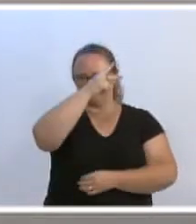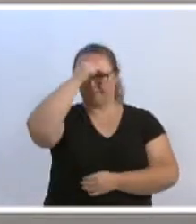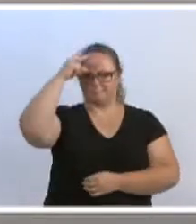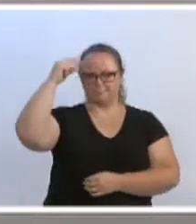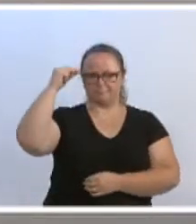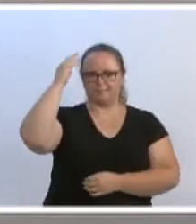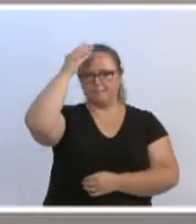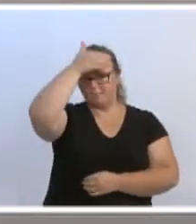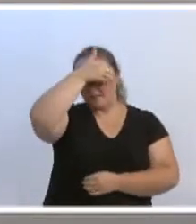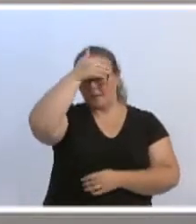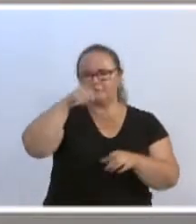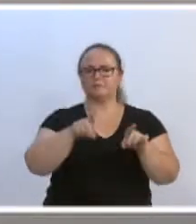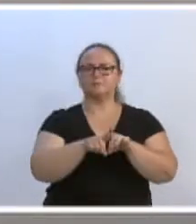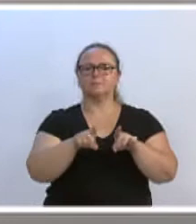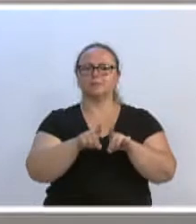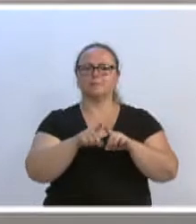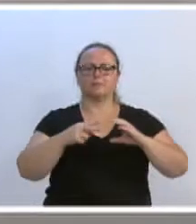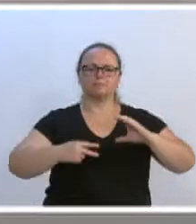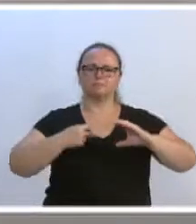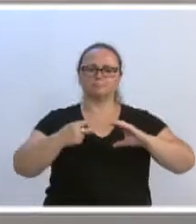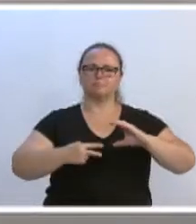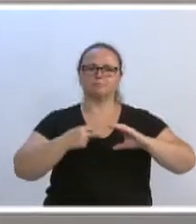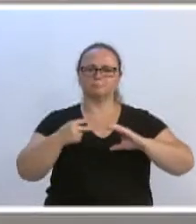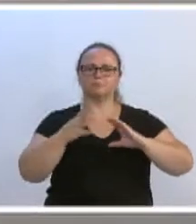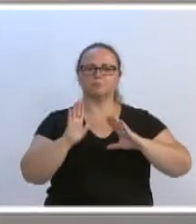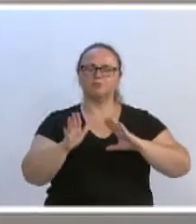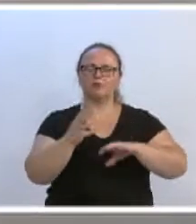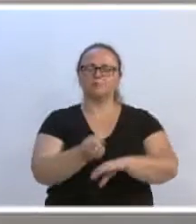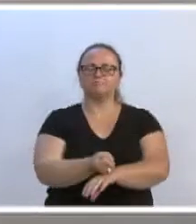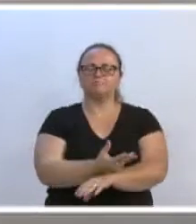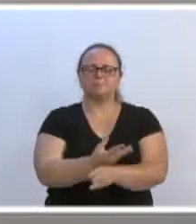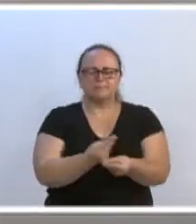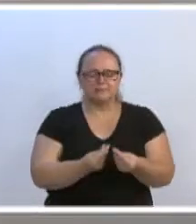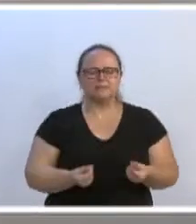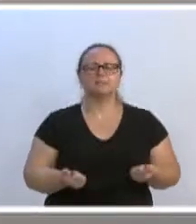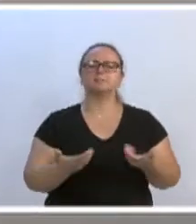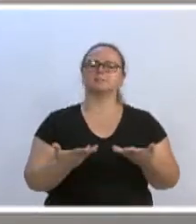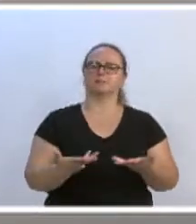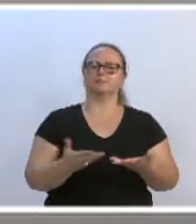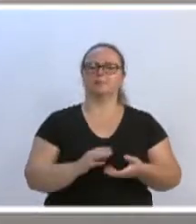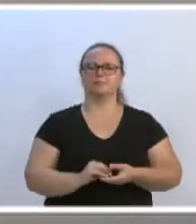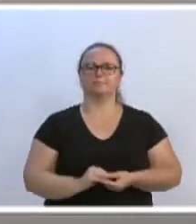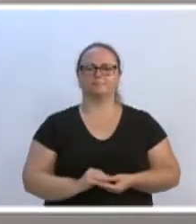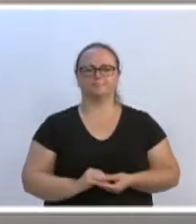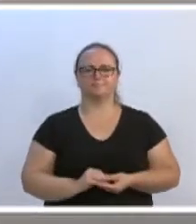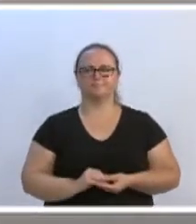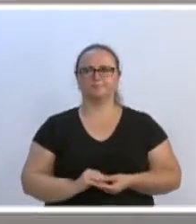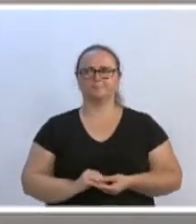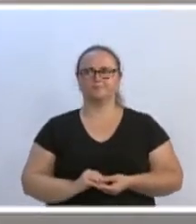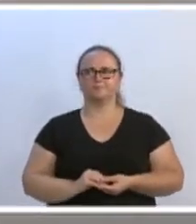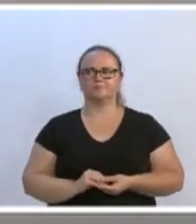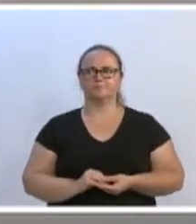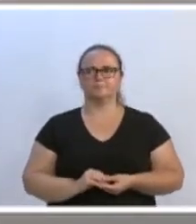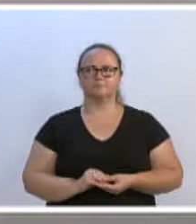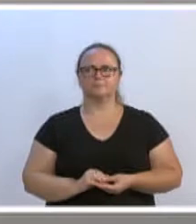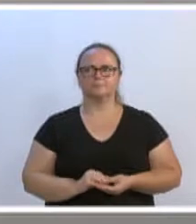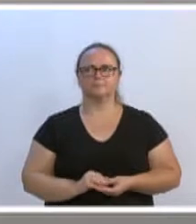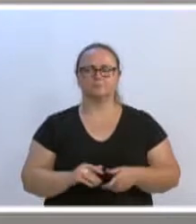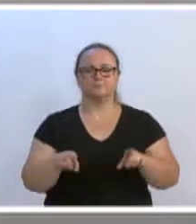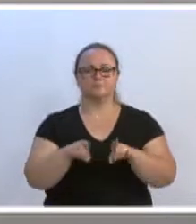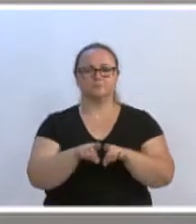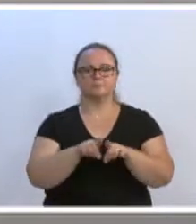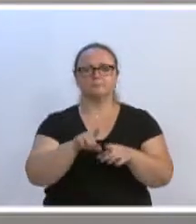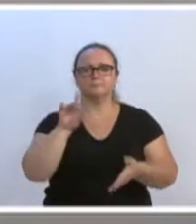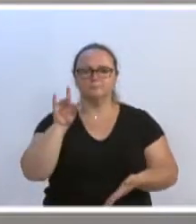por ter tido a sensibilidade como falei anteriormente gostaria também de registrar que o